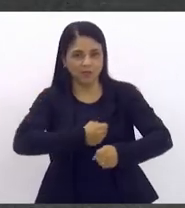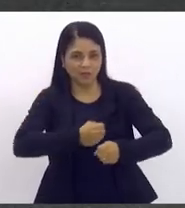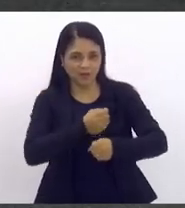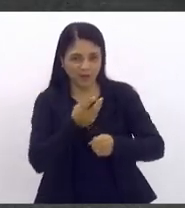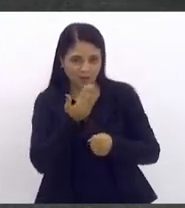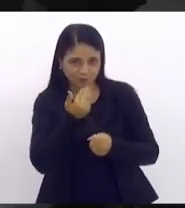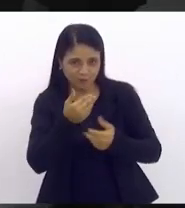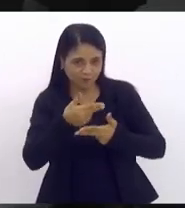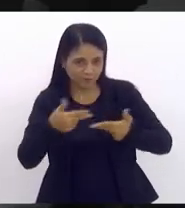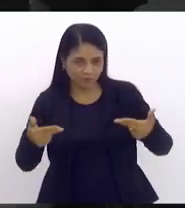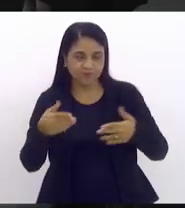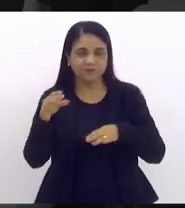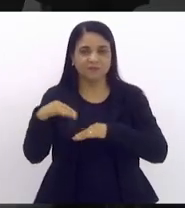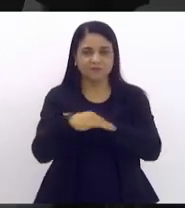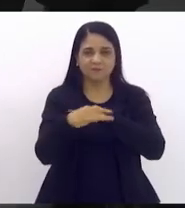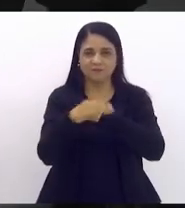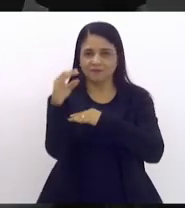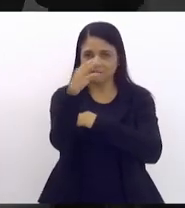Niterói.